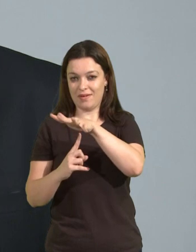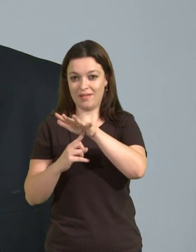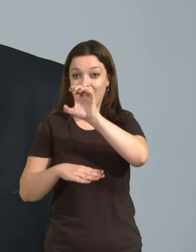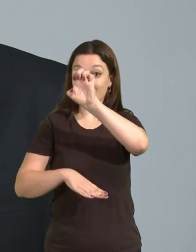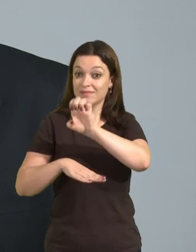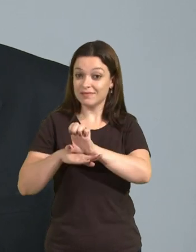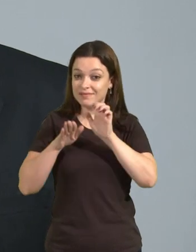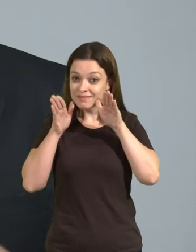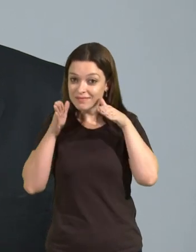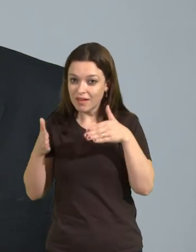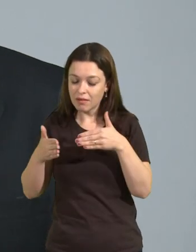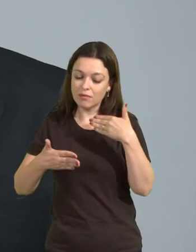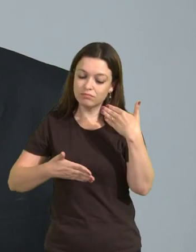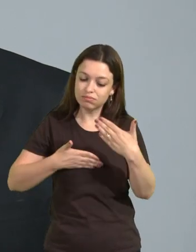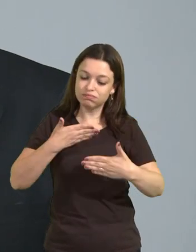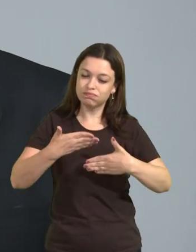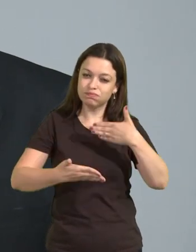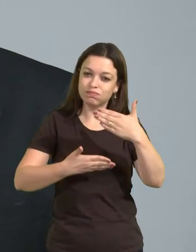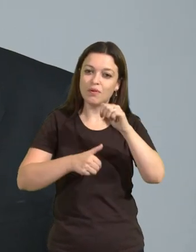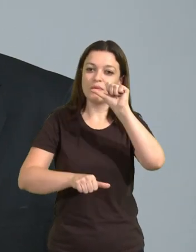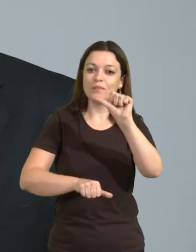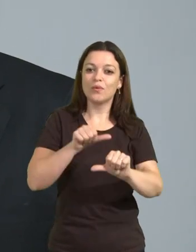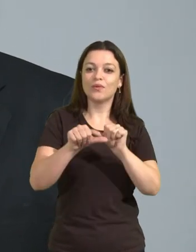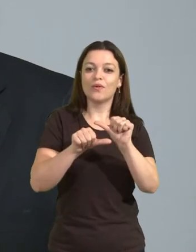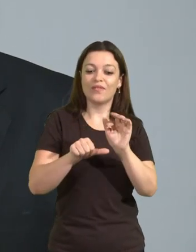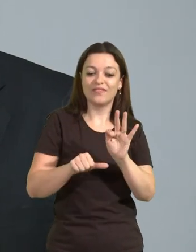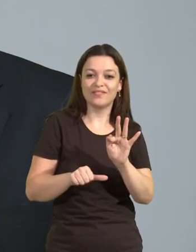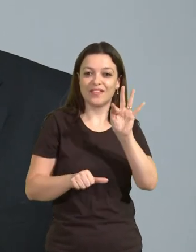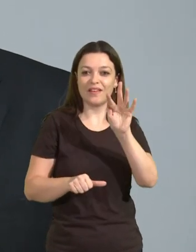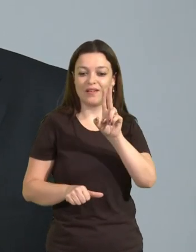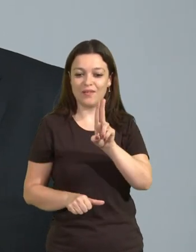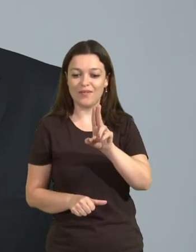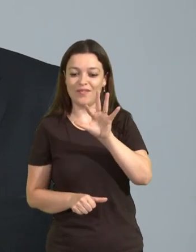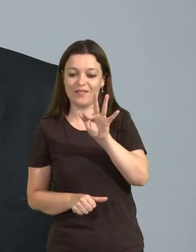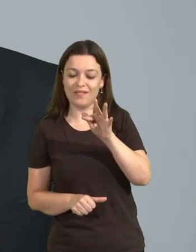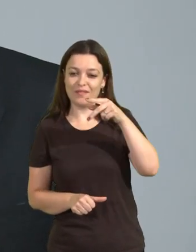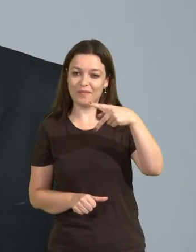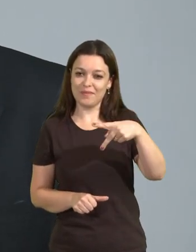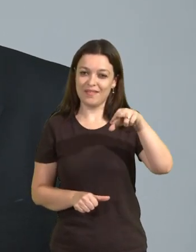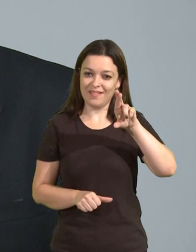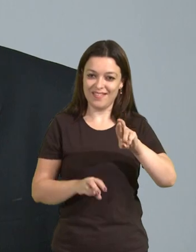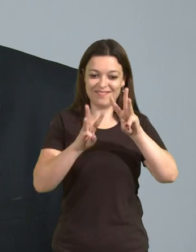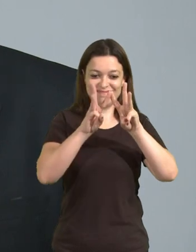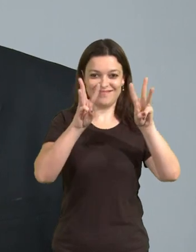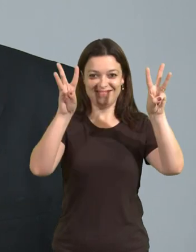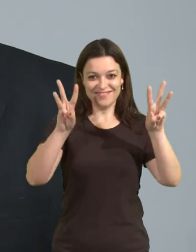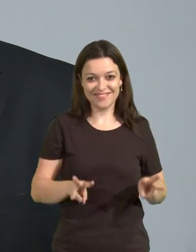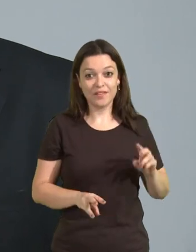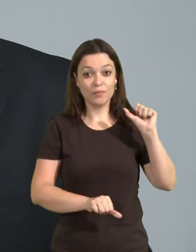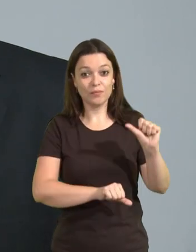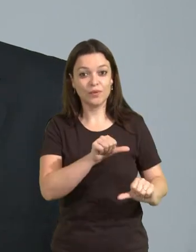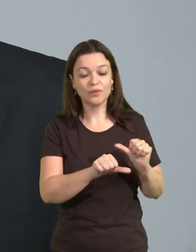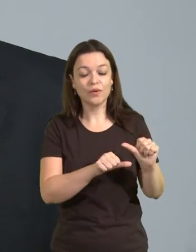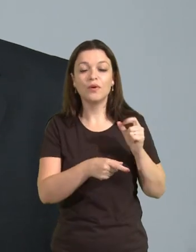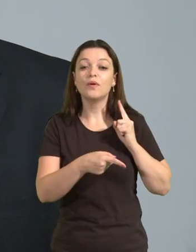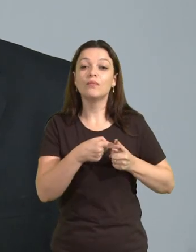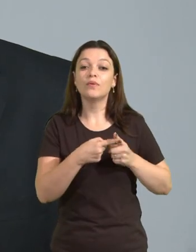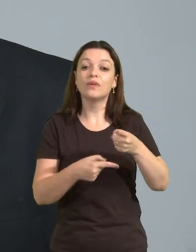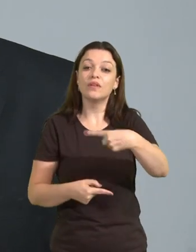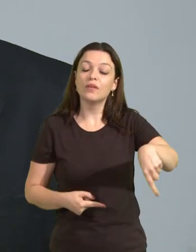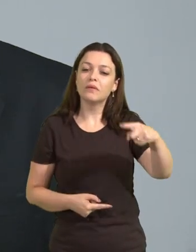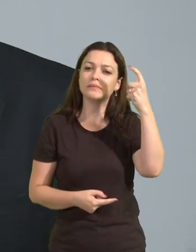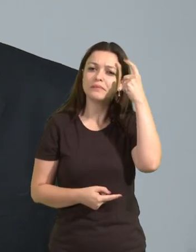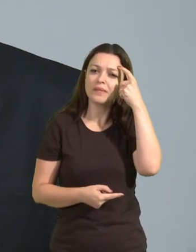estado, se transformando em Universidade Federal do Paraná. Quando nós pensamos